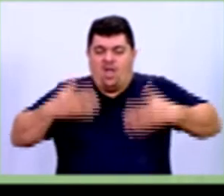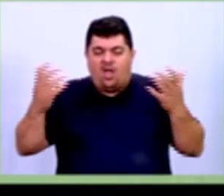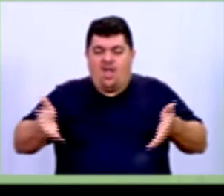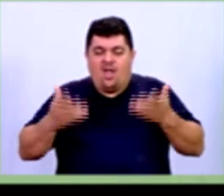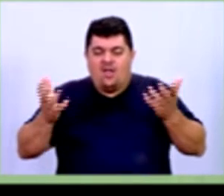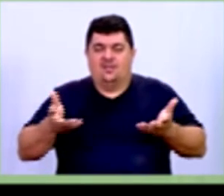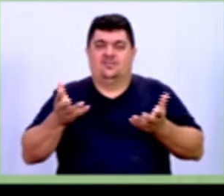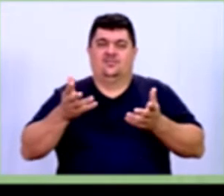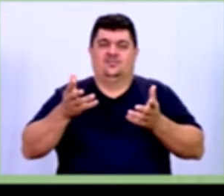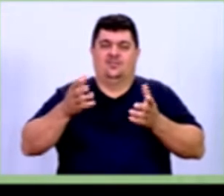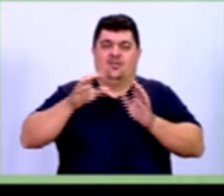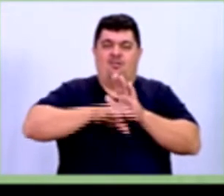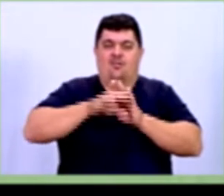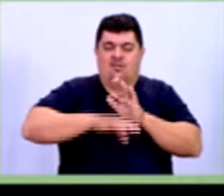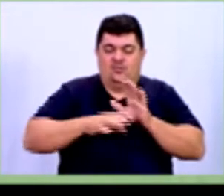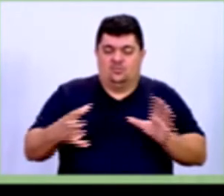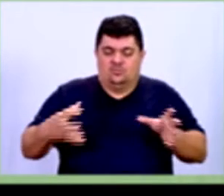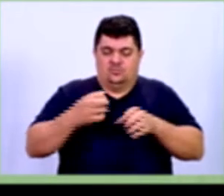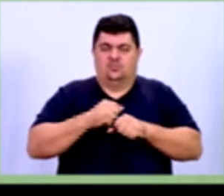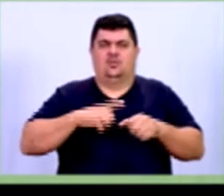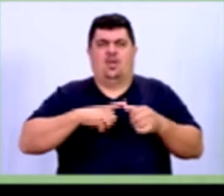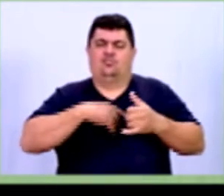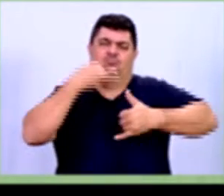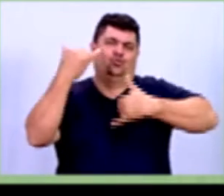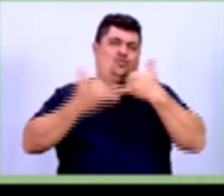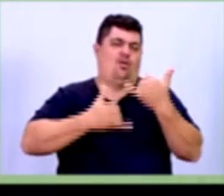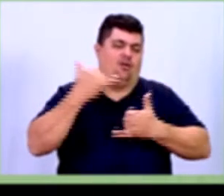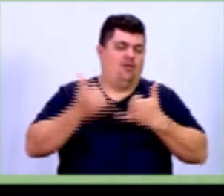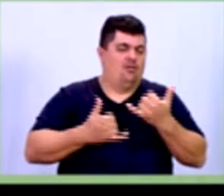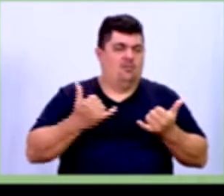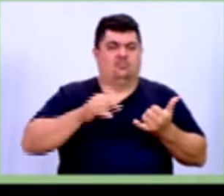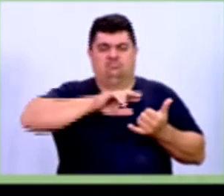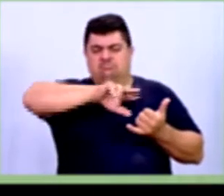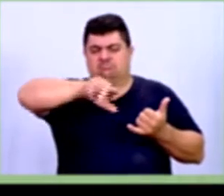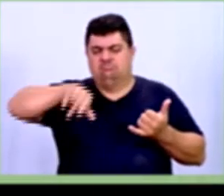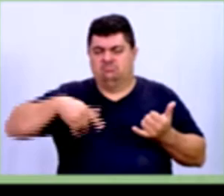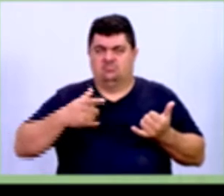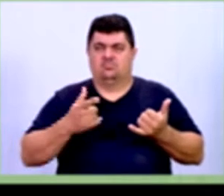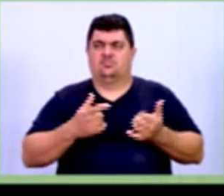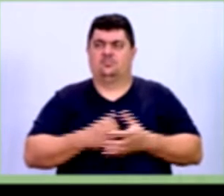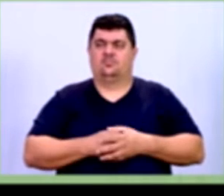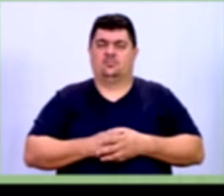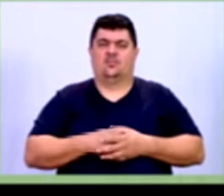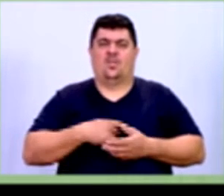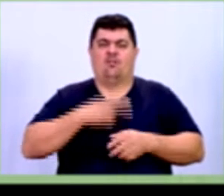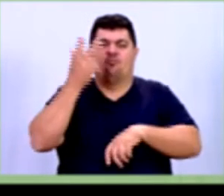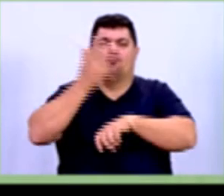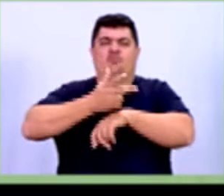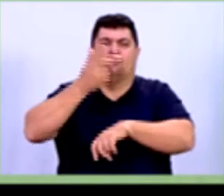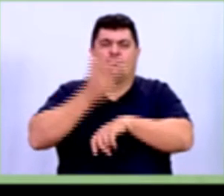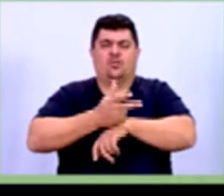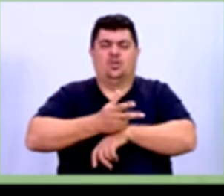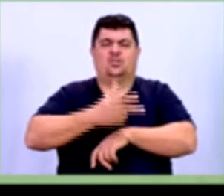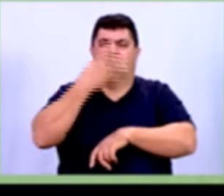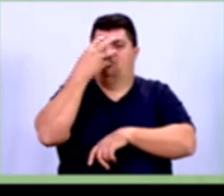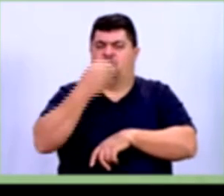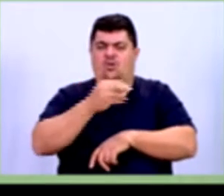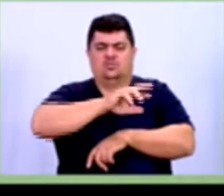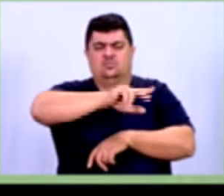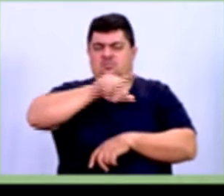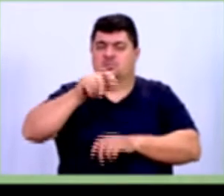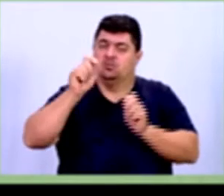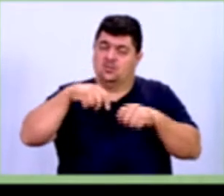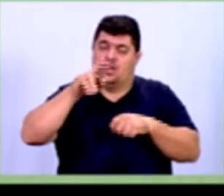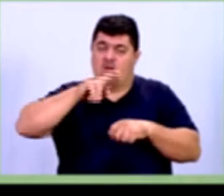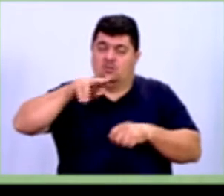com o conteúdo vale pegar os jogos, apropriar-se de materiais audiovisuais e, enfim, são recursos